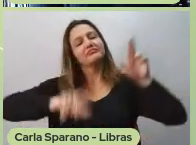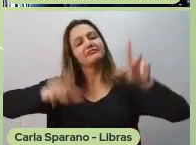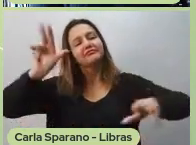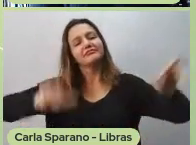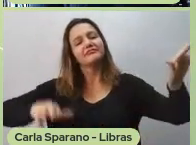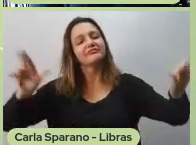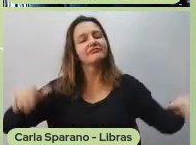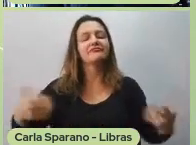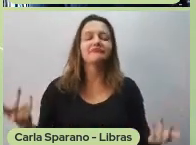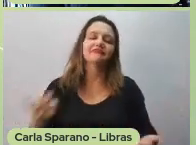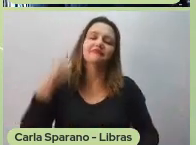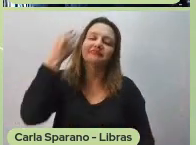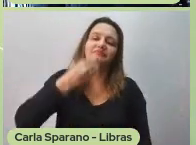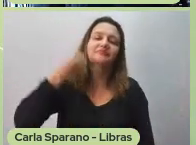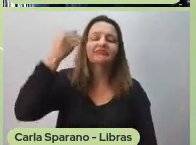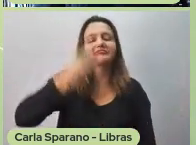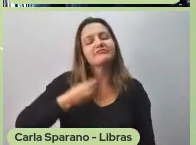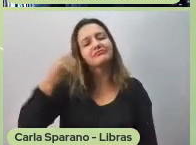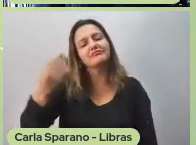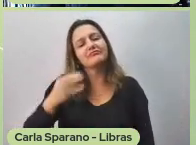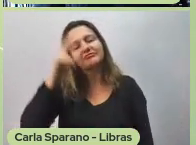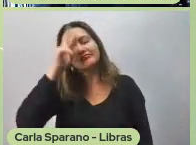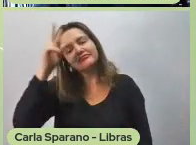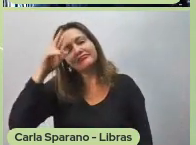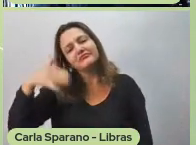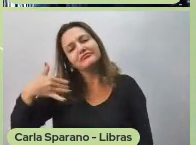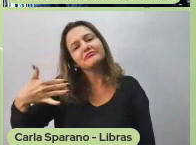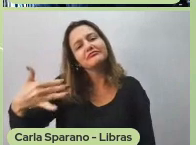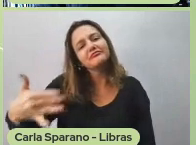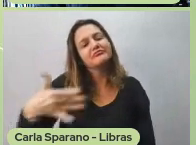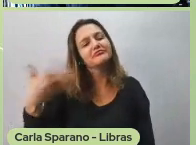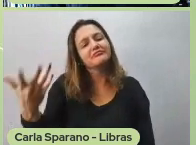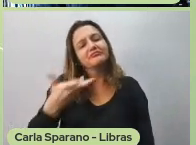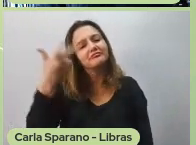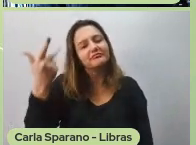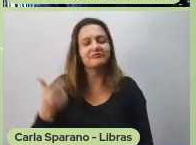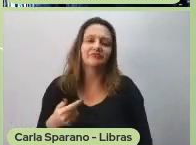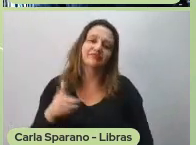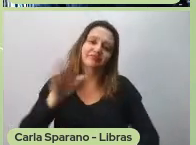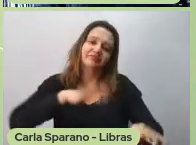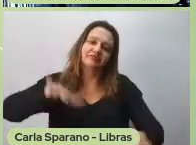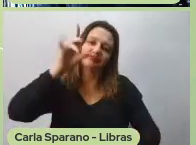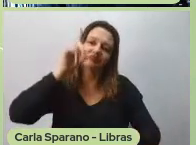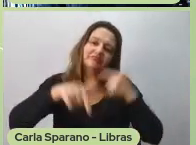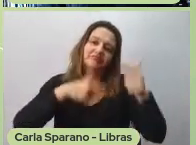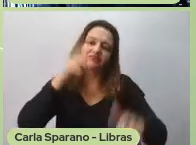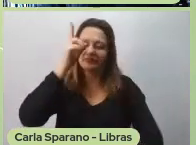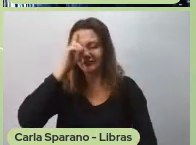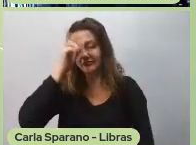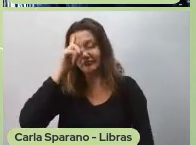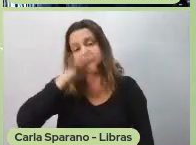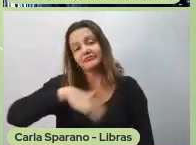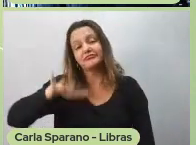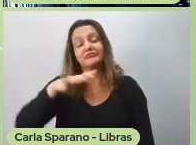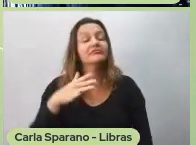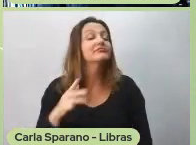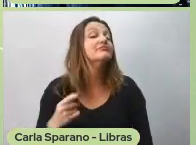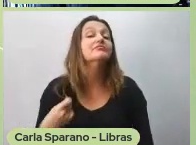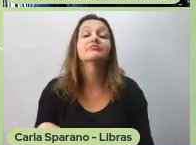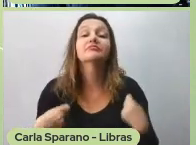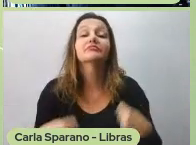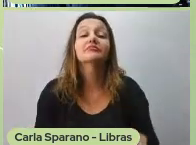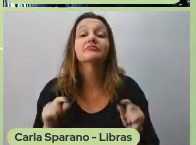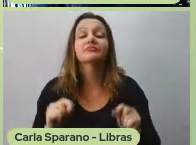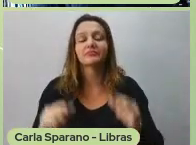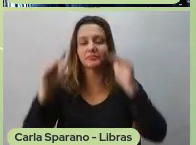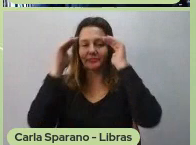diferentes experiências, e a gente trabalha todos os dias para ter esse ambiente de trabalho pautado no respeito. Então, a gente trabalha